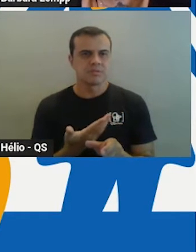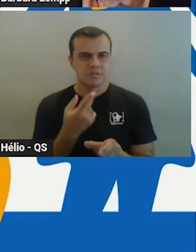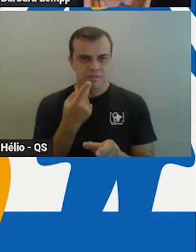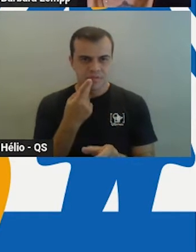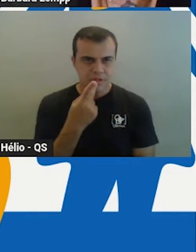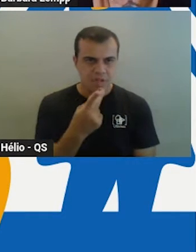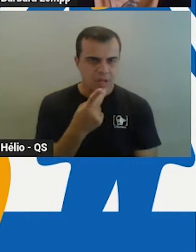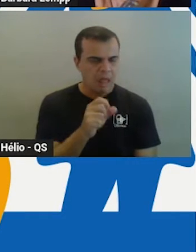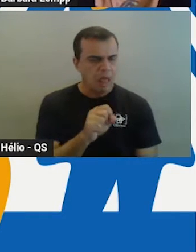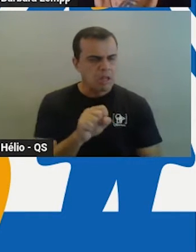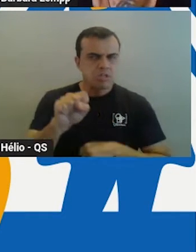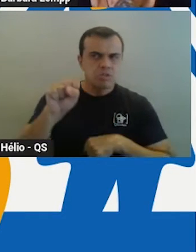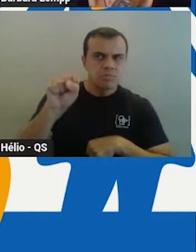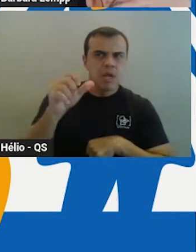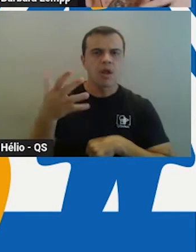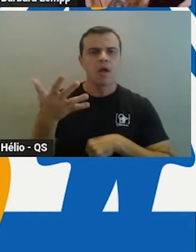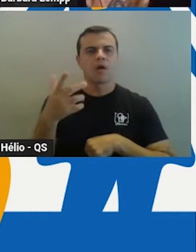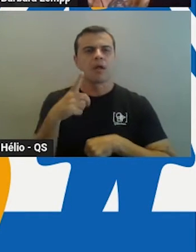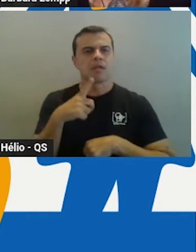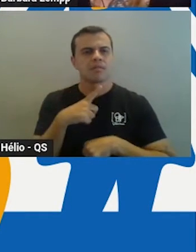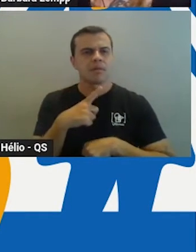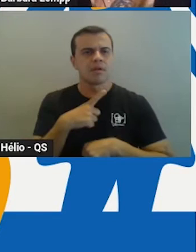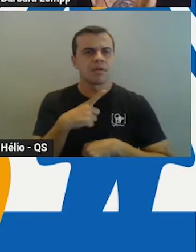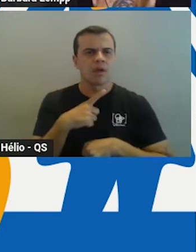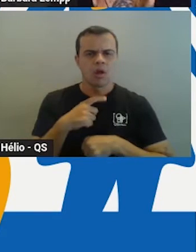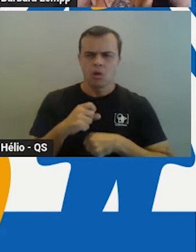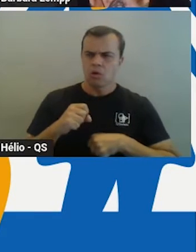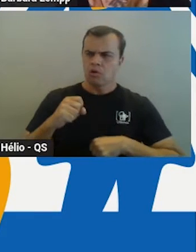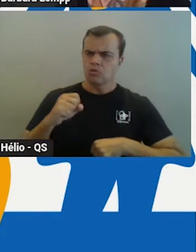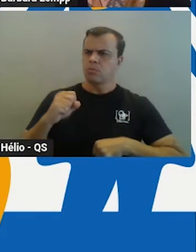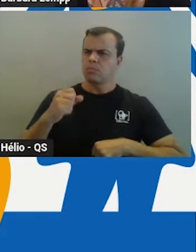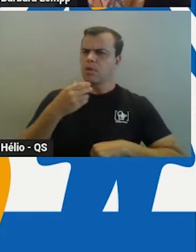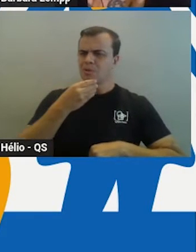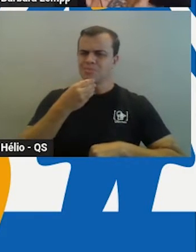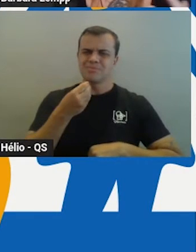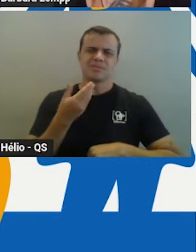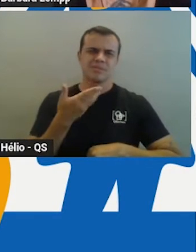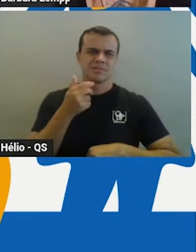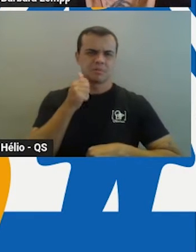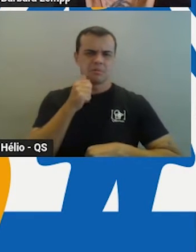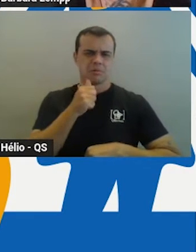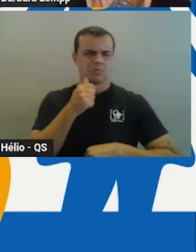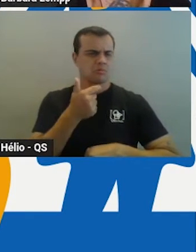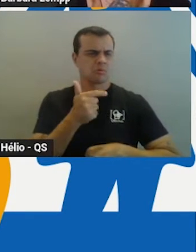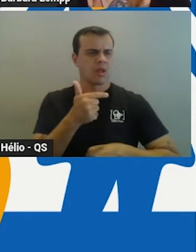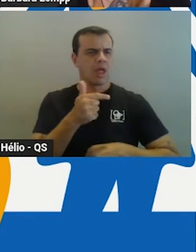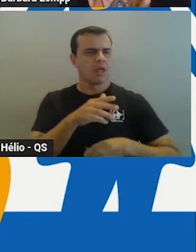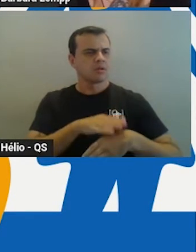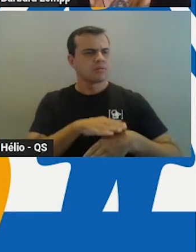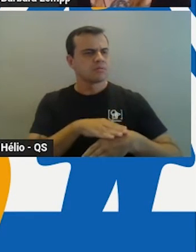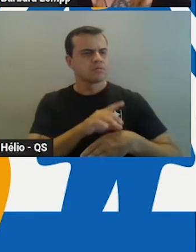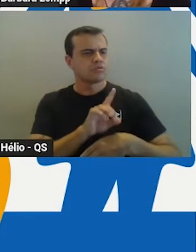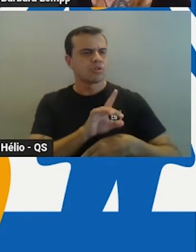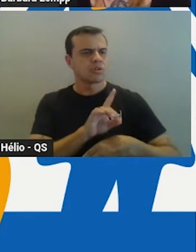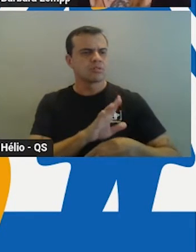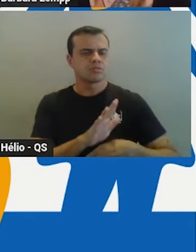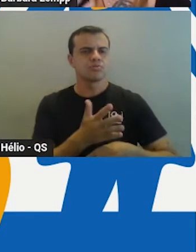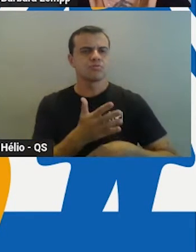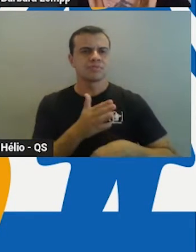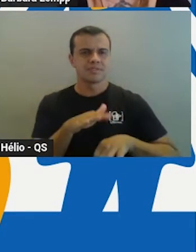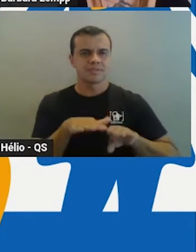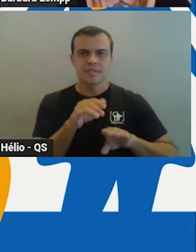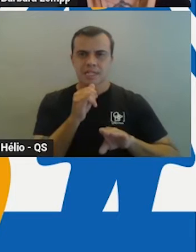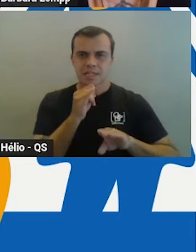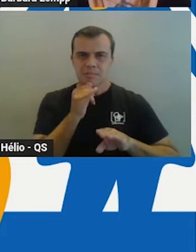um super-herói, tratar as pessoas como super-humanos, né? Pessoas que não têm autonomia, exemplo